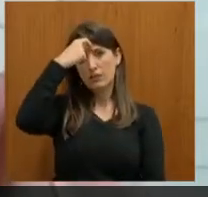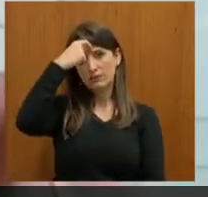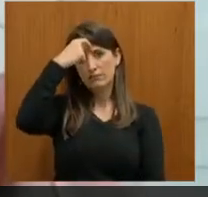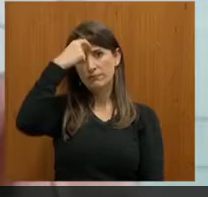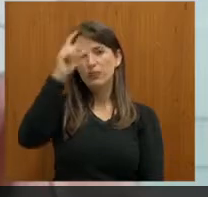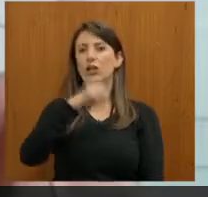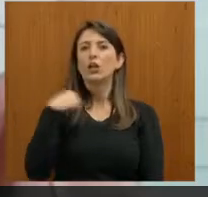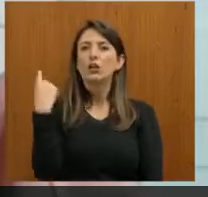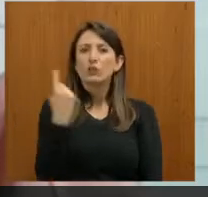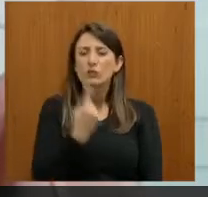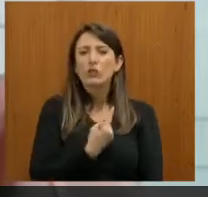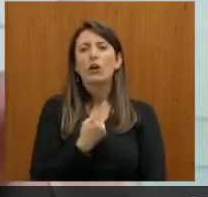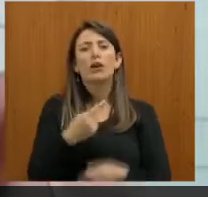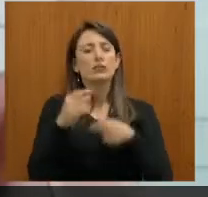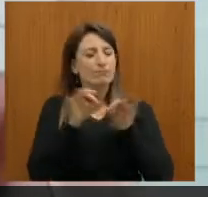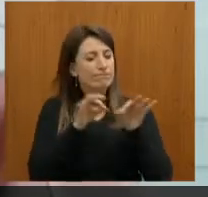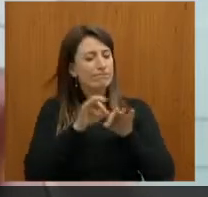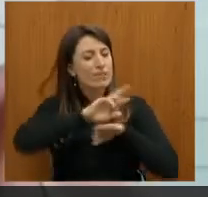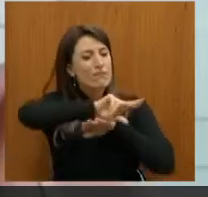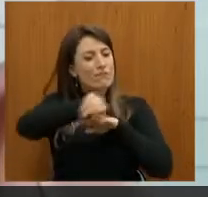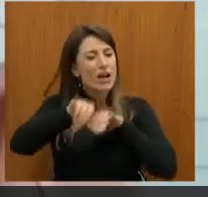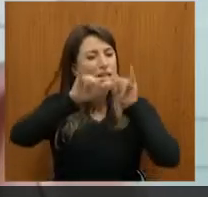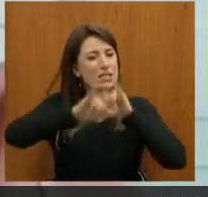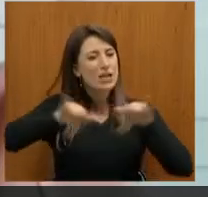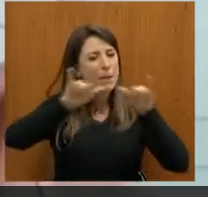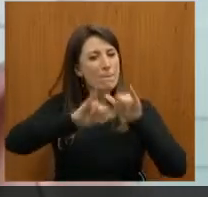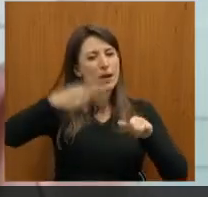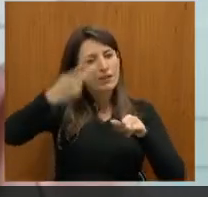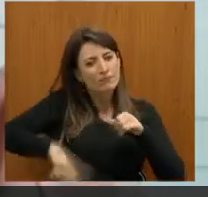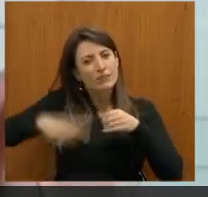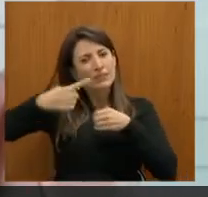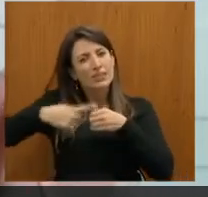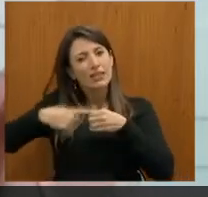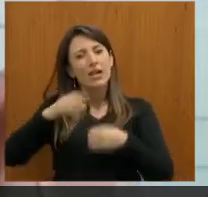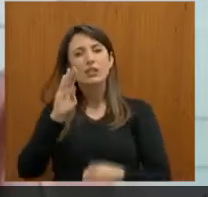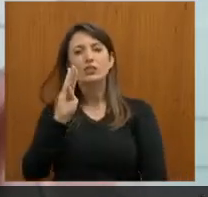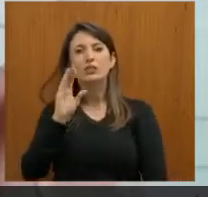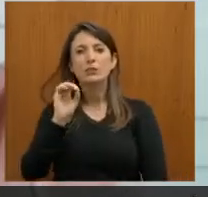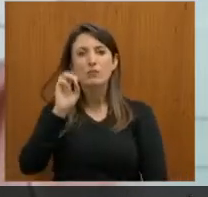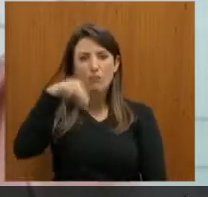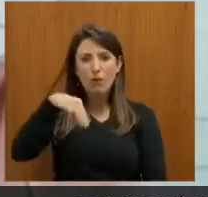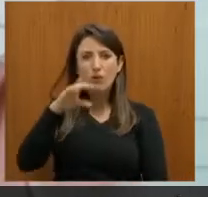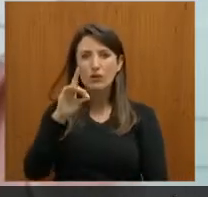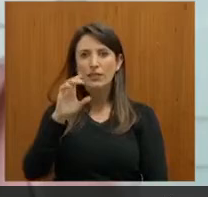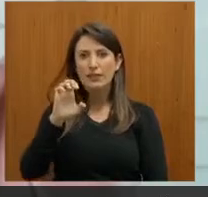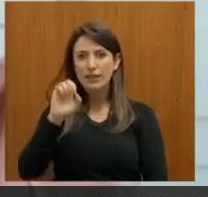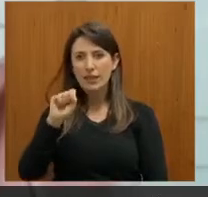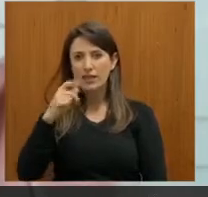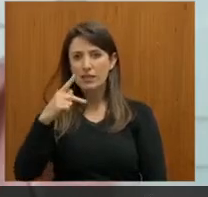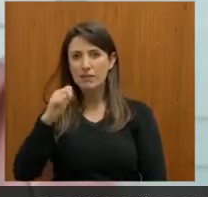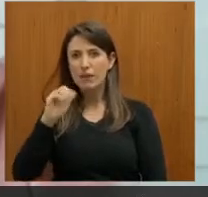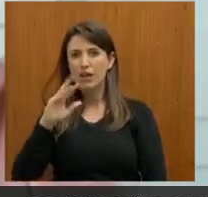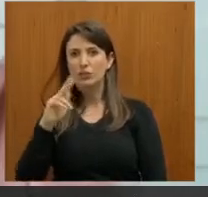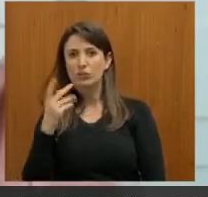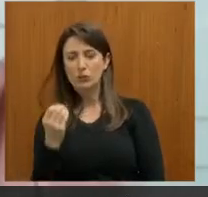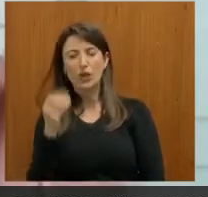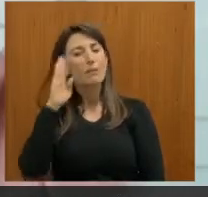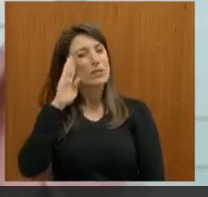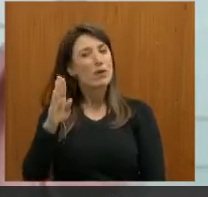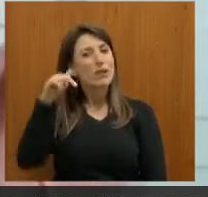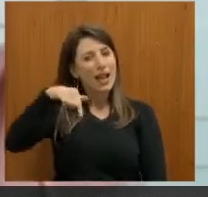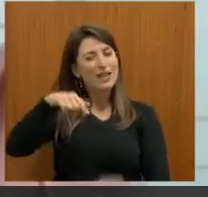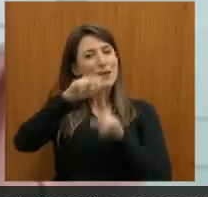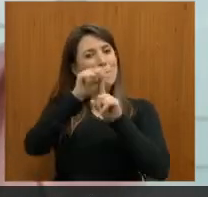desenvolvendo diversas campanha em um spar principalmente durante este mês de agosto lilás